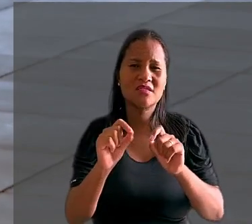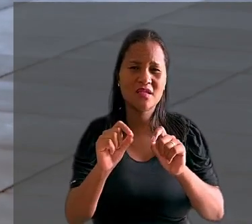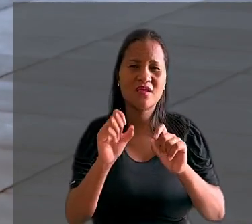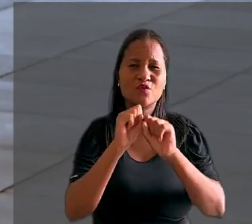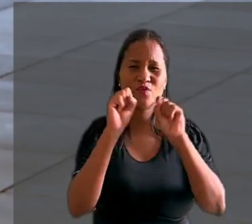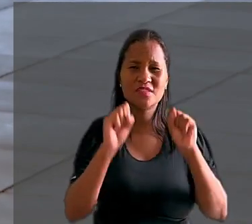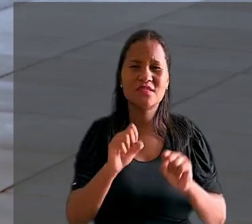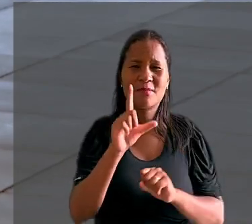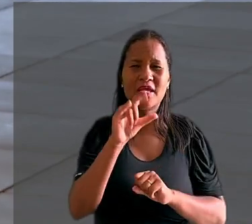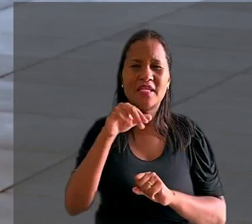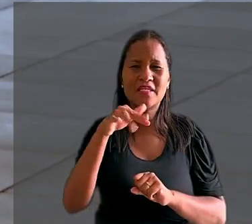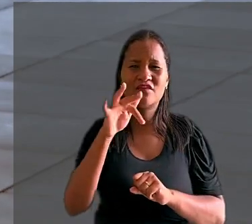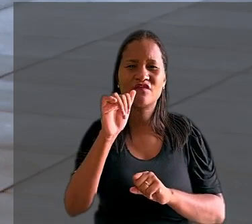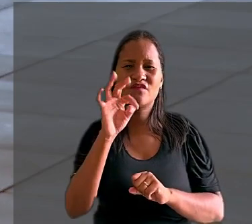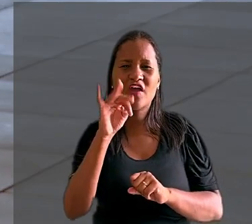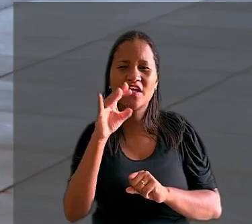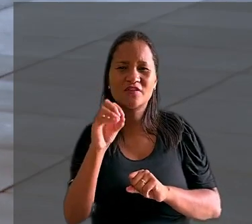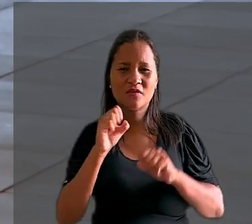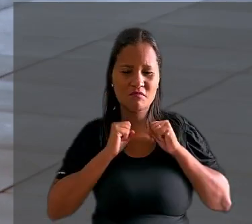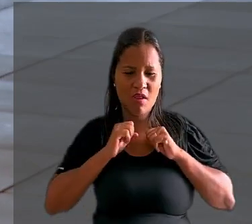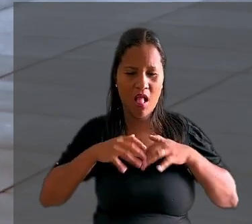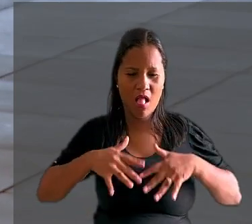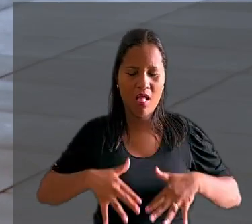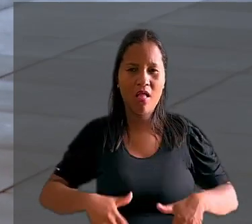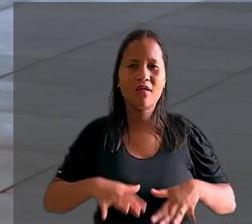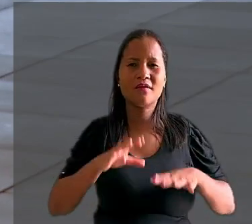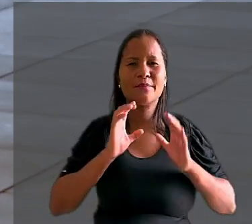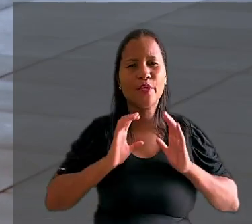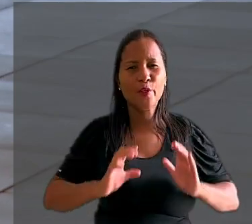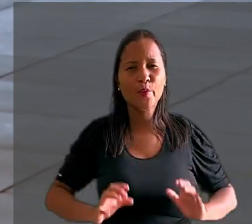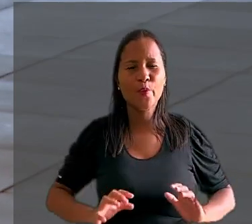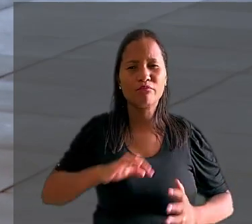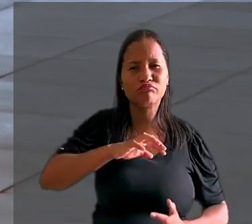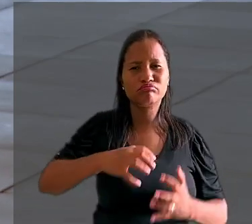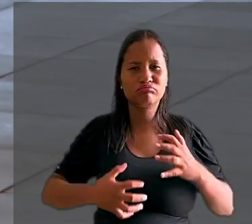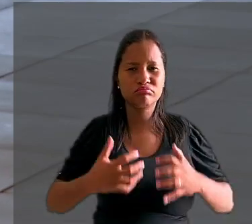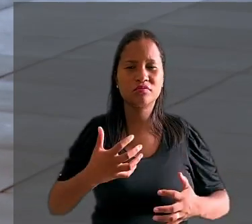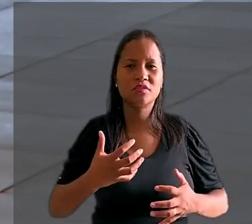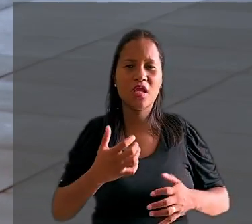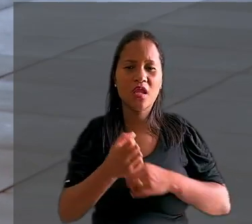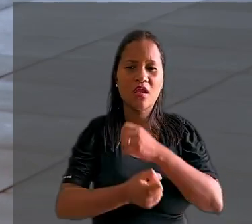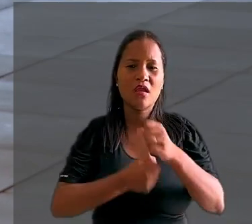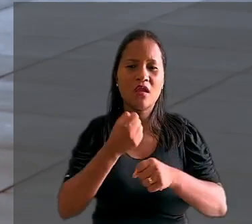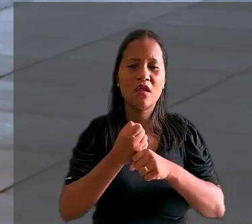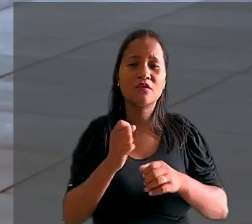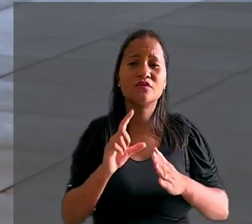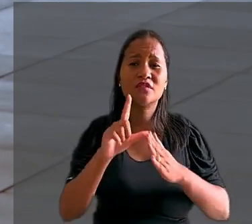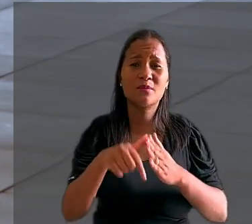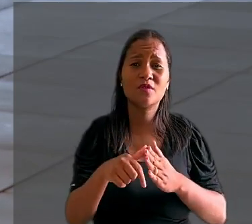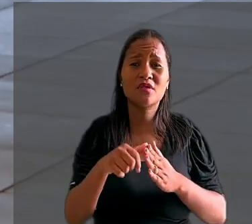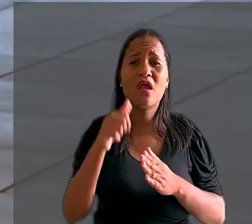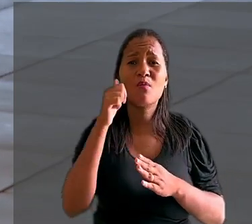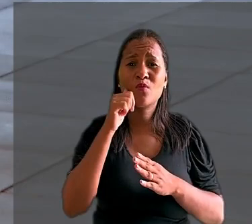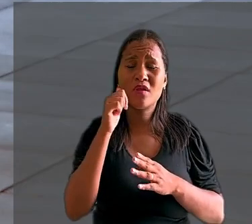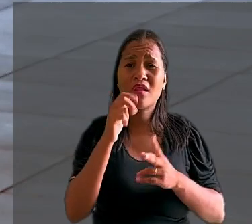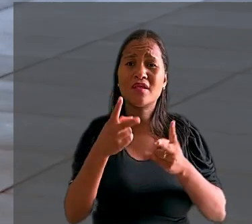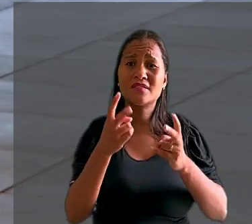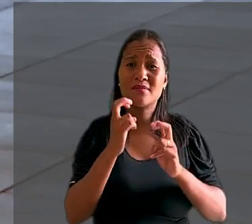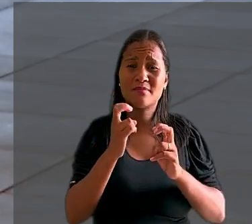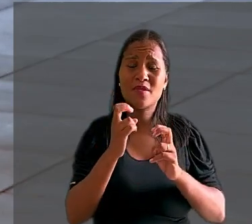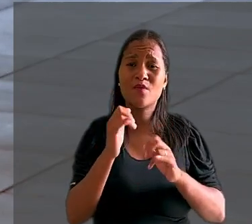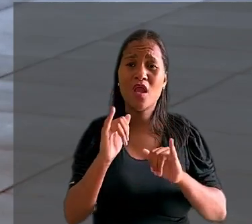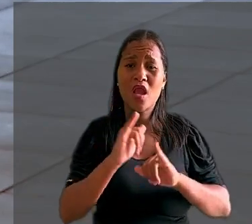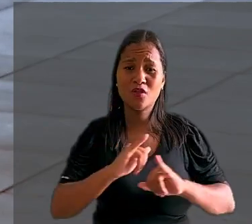linfoma não Hodgkin, um tipo de câncer no sistema linfático que se espalha pelo corpo de maneira não ordenada. Anos depois, a